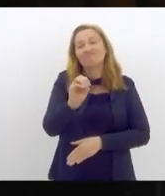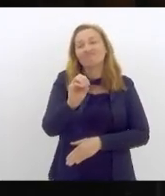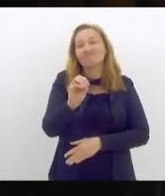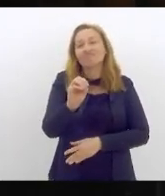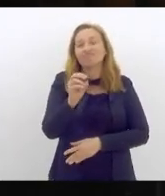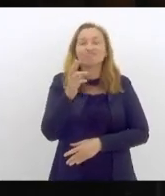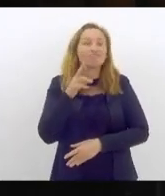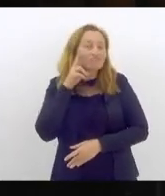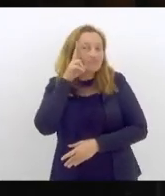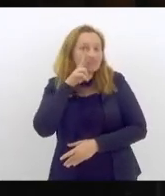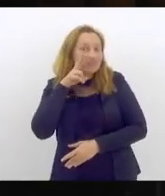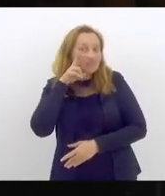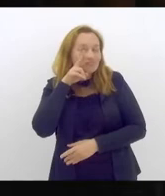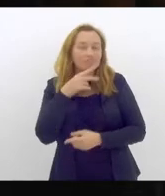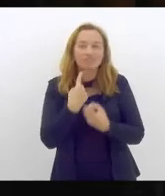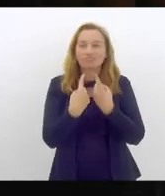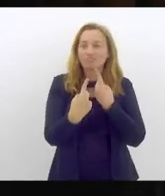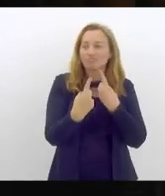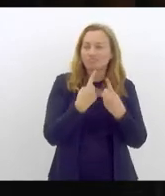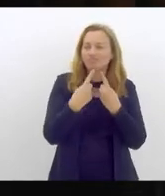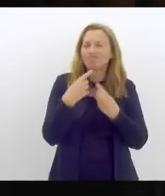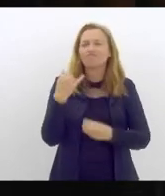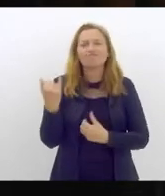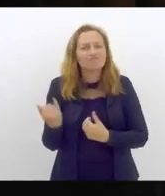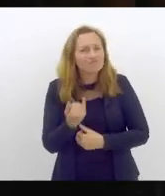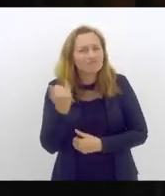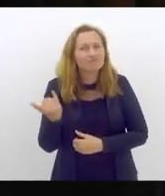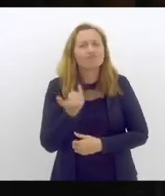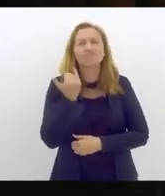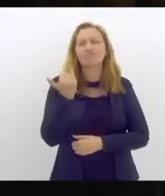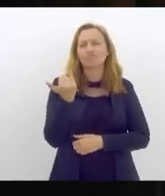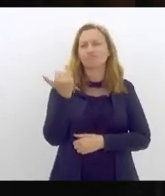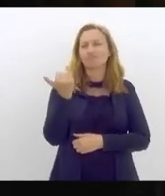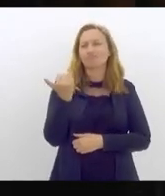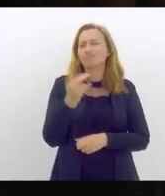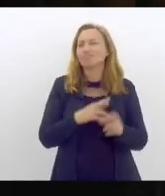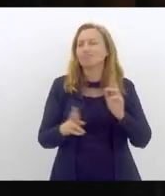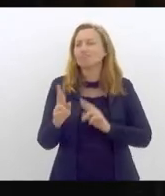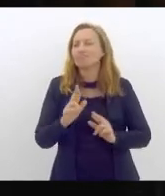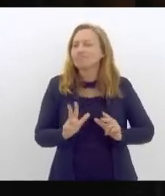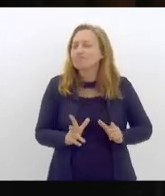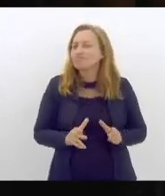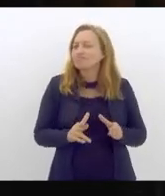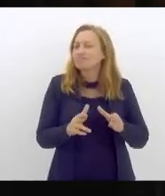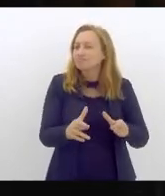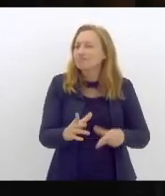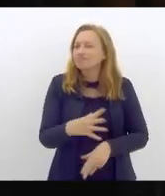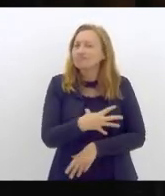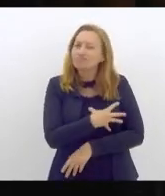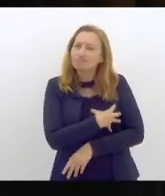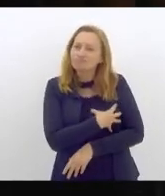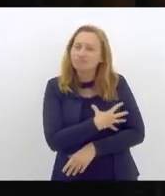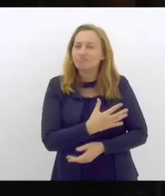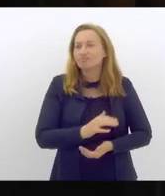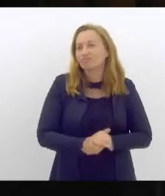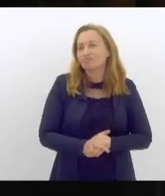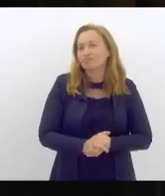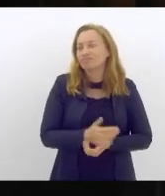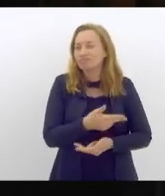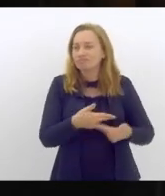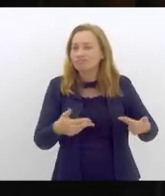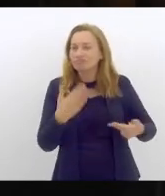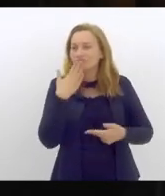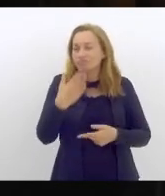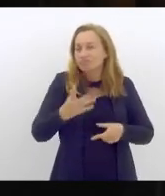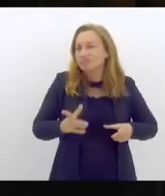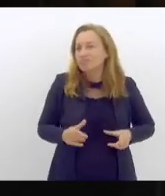garantindo aí o debate tão necessário com relação ao câncer de mama que entre os cânceres né que a gente